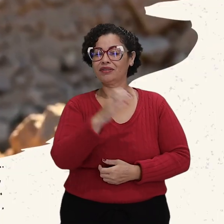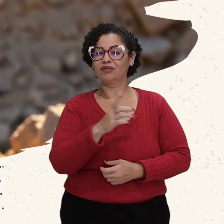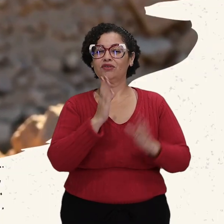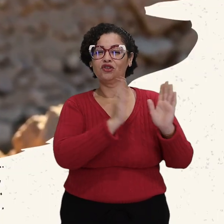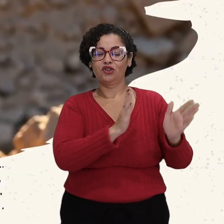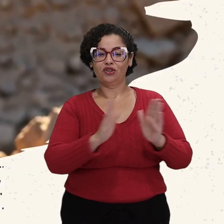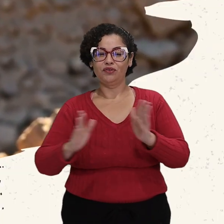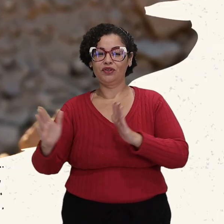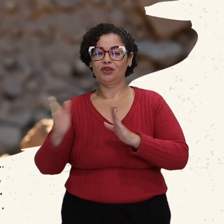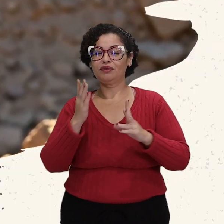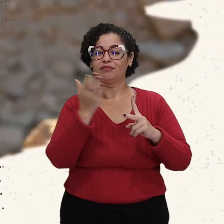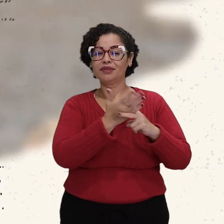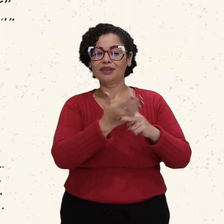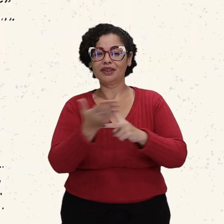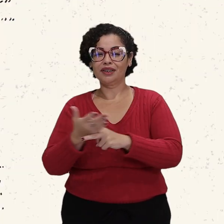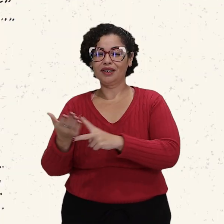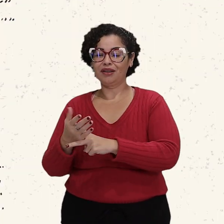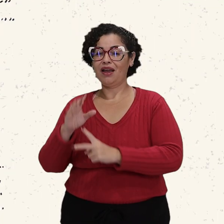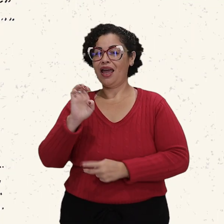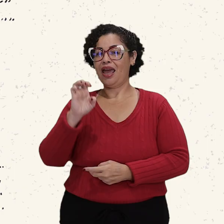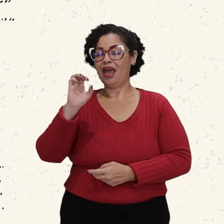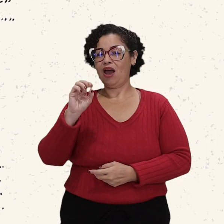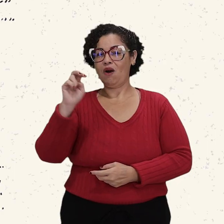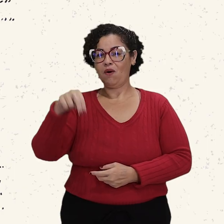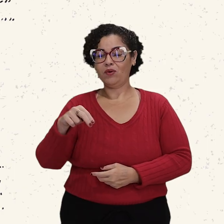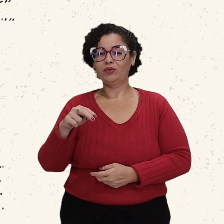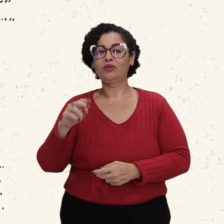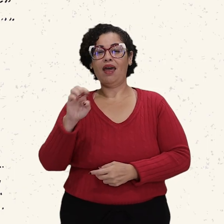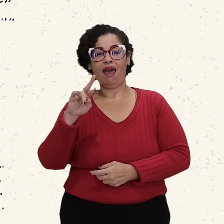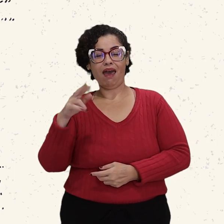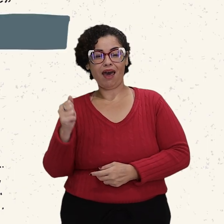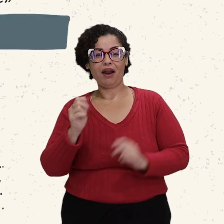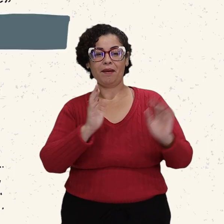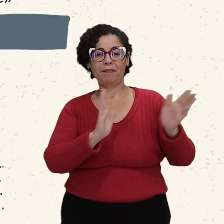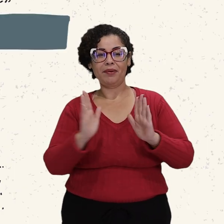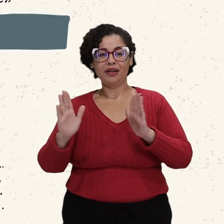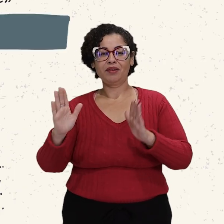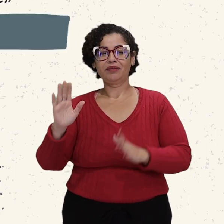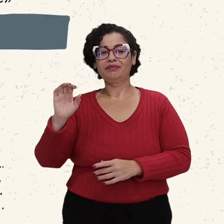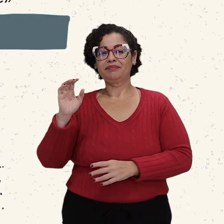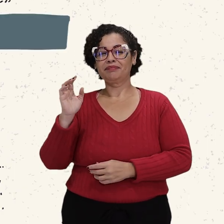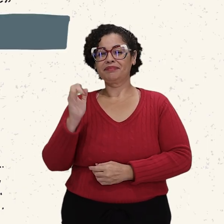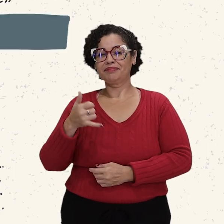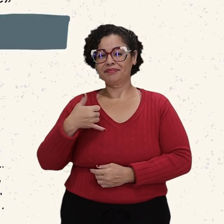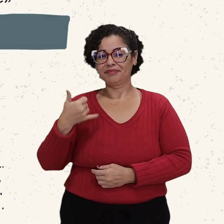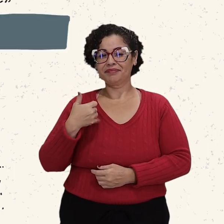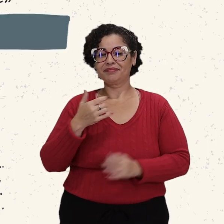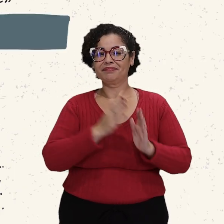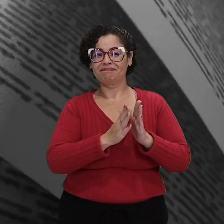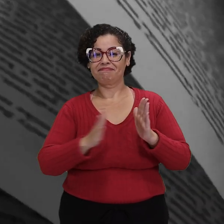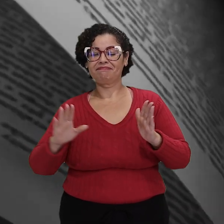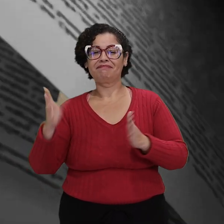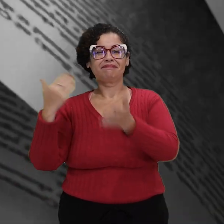dividiram em intervalos chamados éons, eras, períodos, épocas e idades. É como